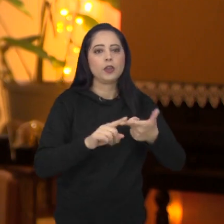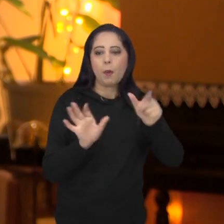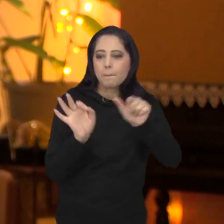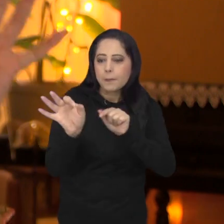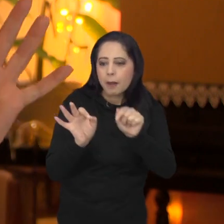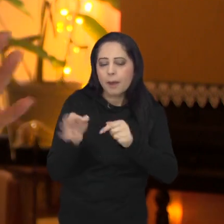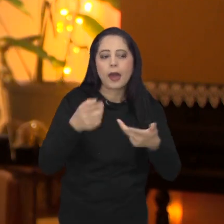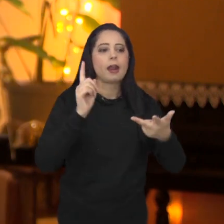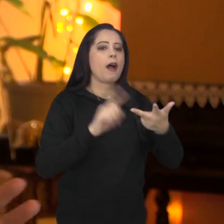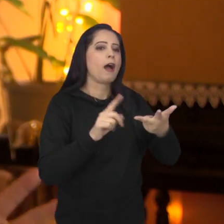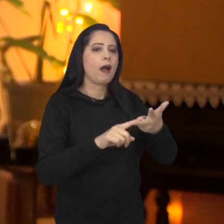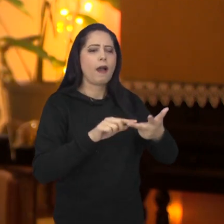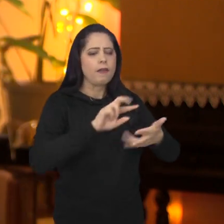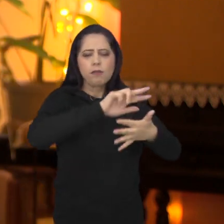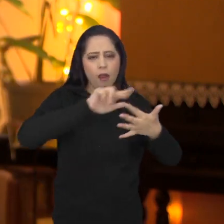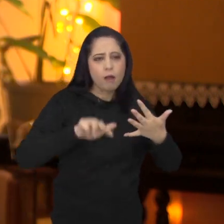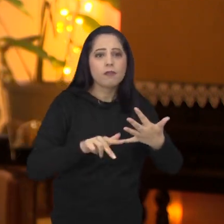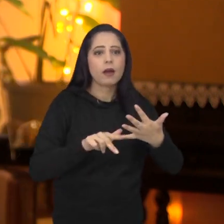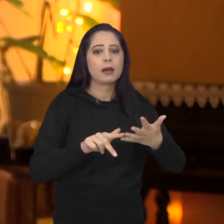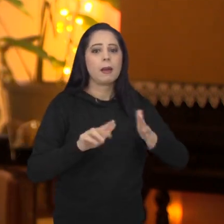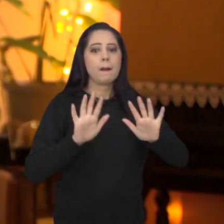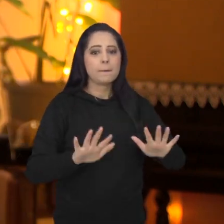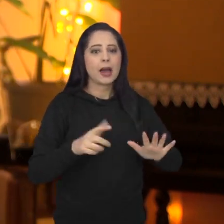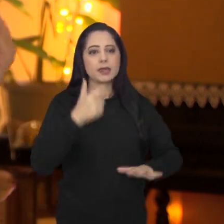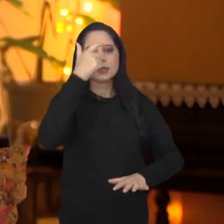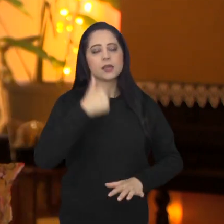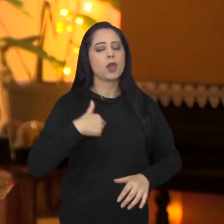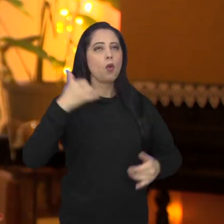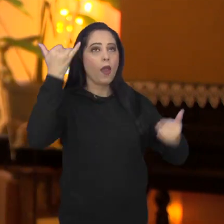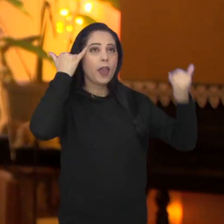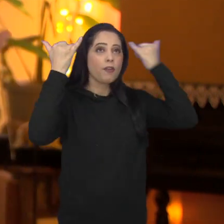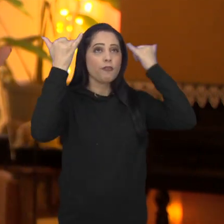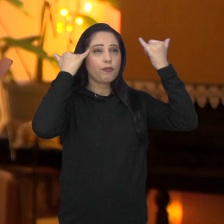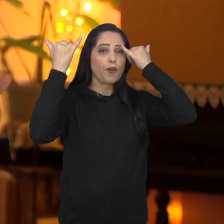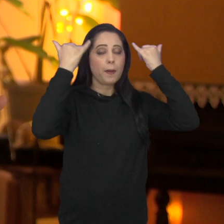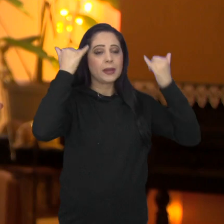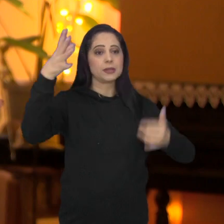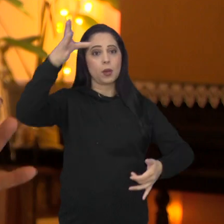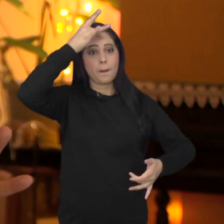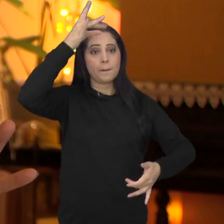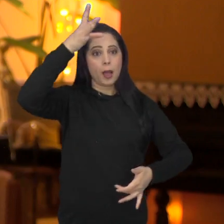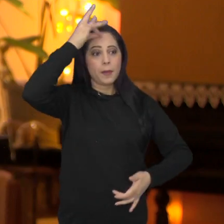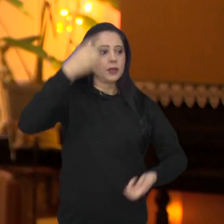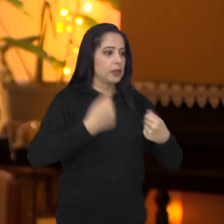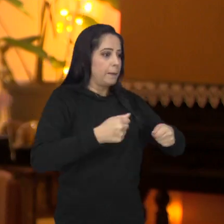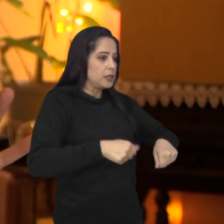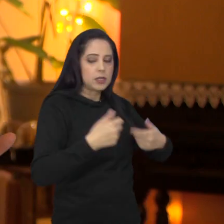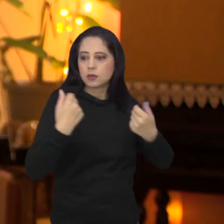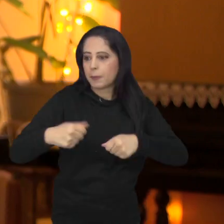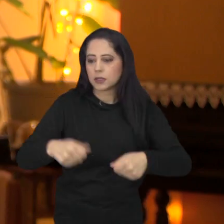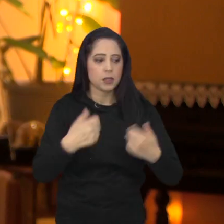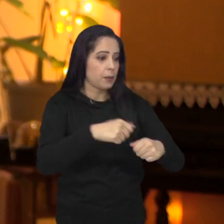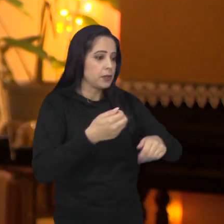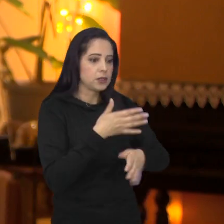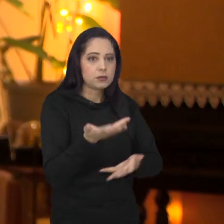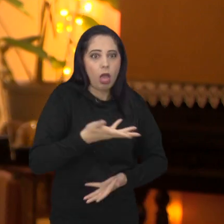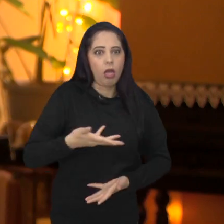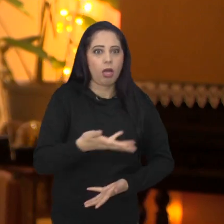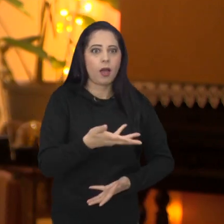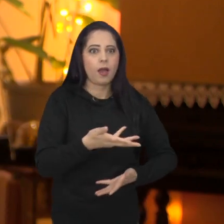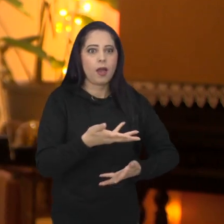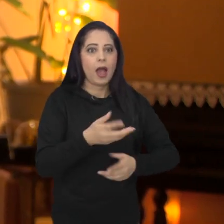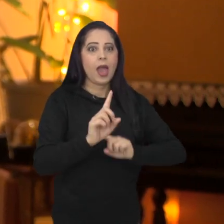de várias outras camadas. Então são muitas informações batendo, assim, sabe? Tipo, eu preciso fazer isso, eu preciso fazer aquilo. E com